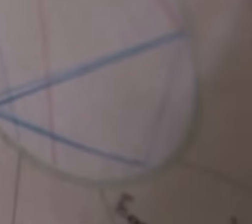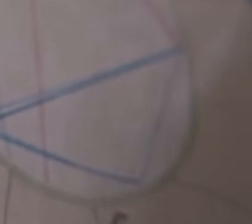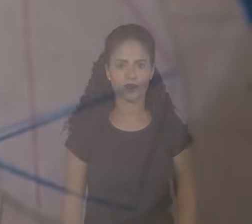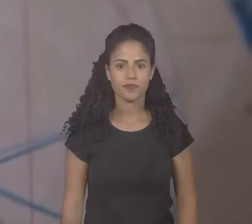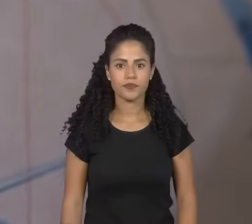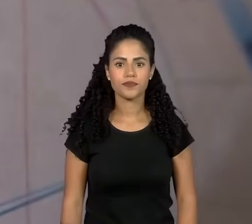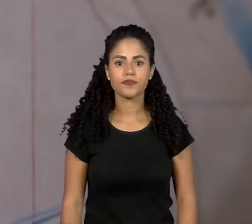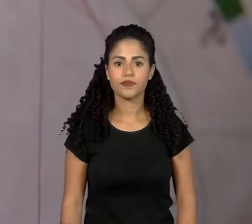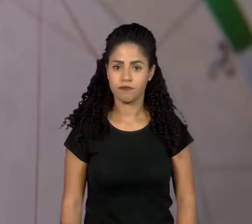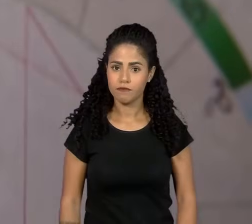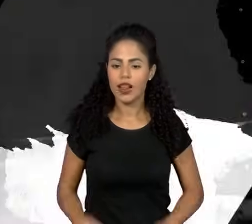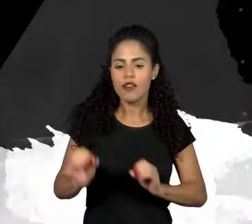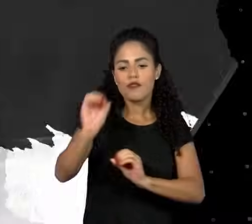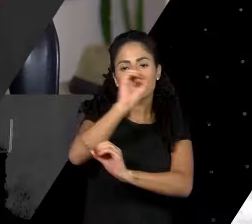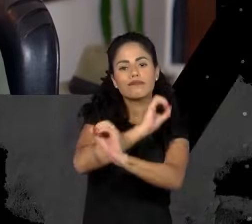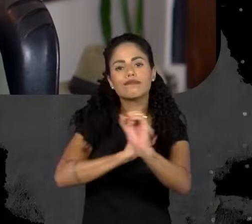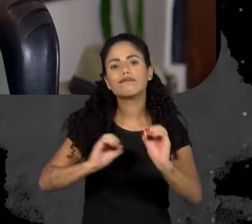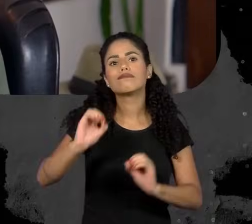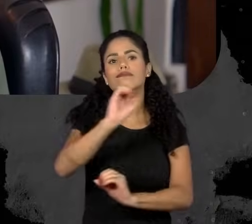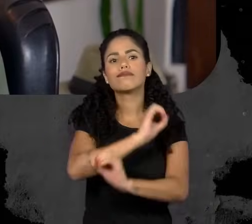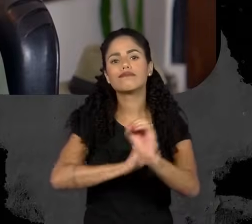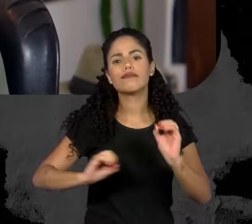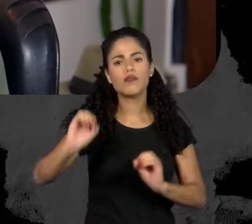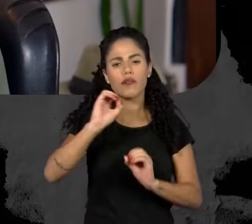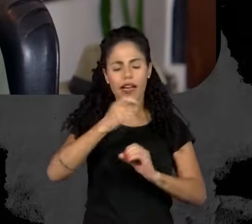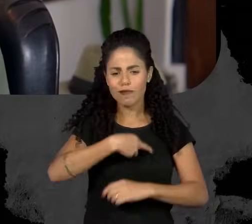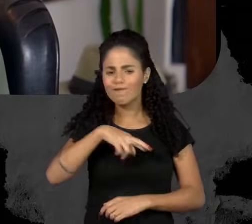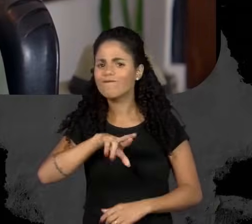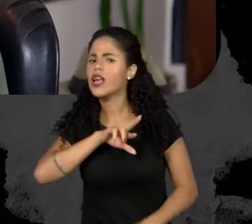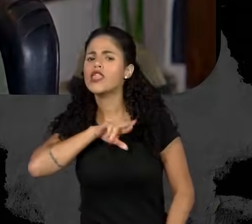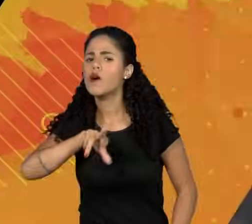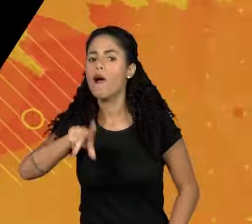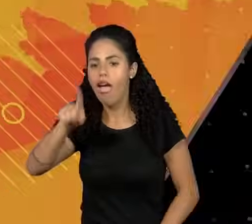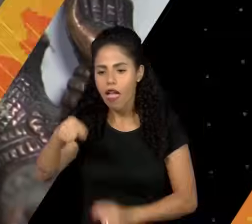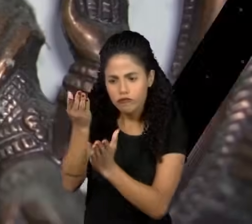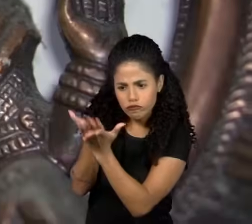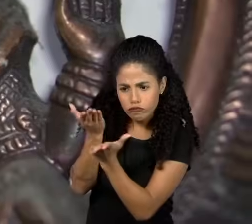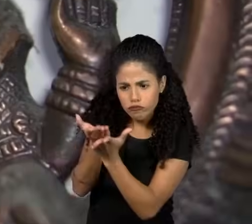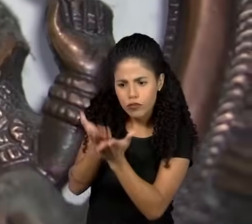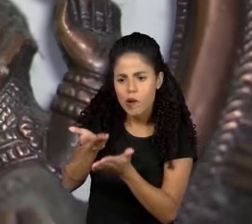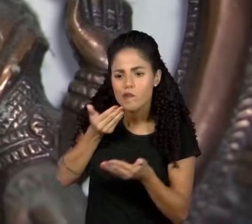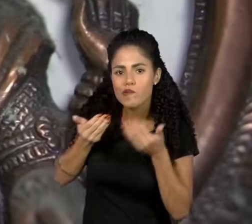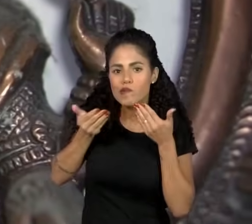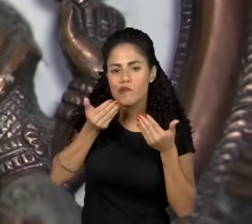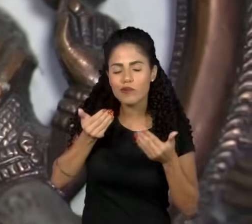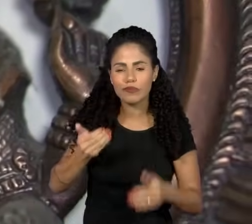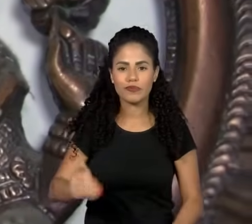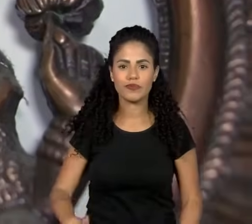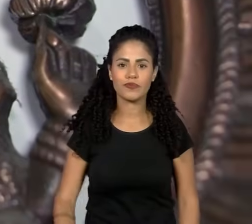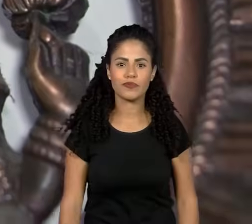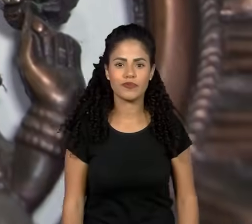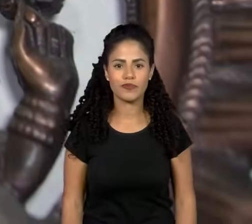A astrologia, ela está num lugar que não é uma crença, é um estudo.